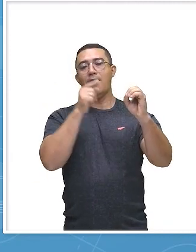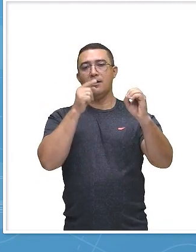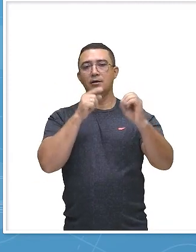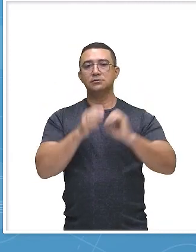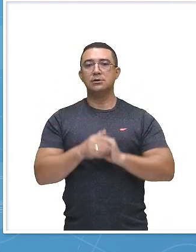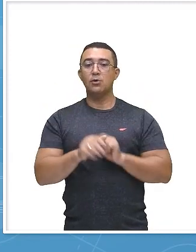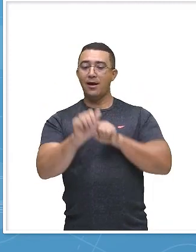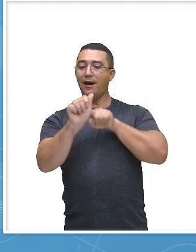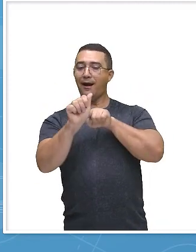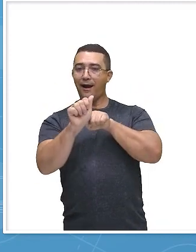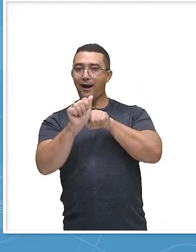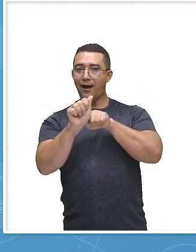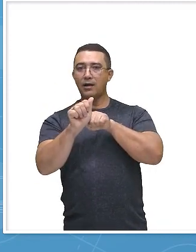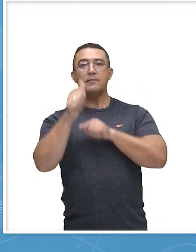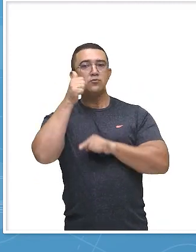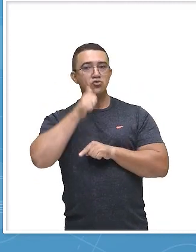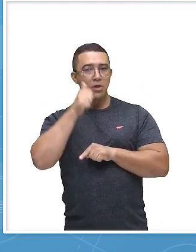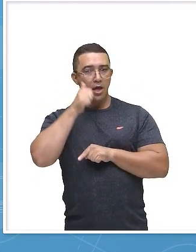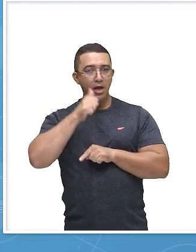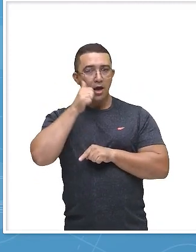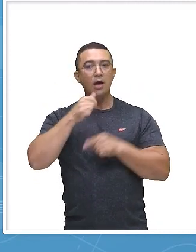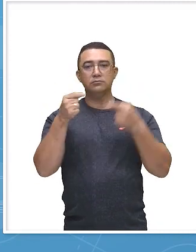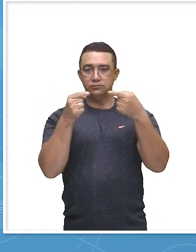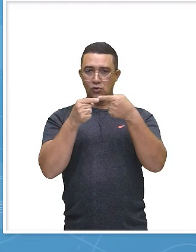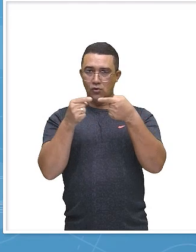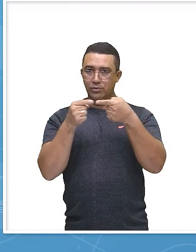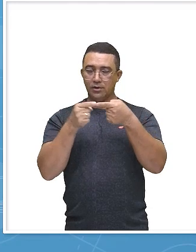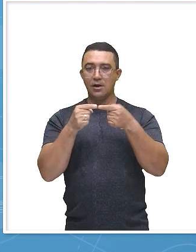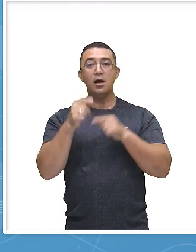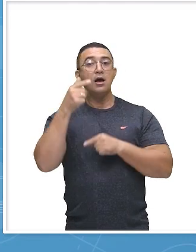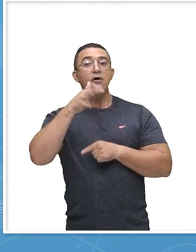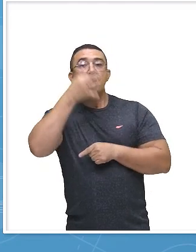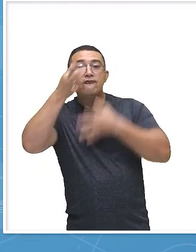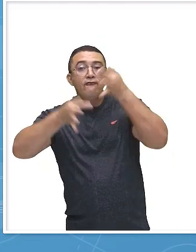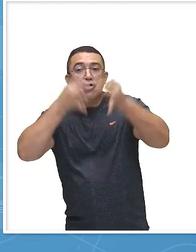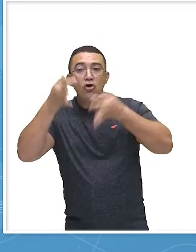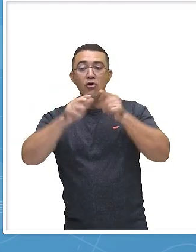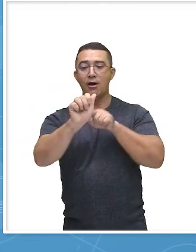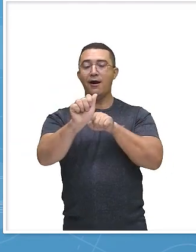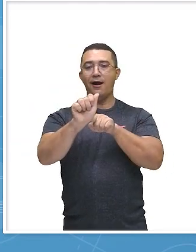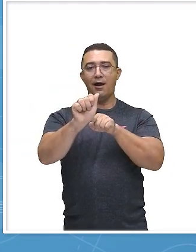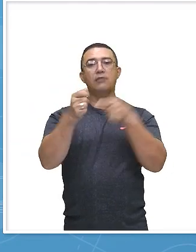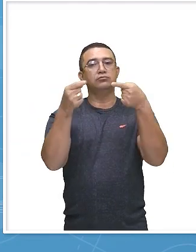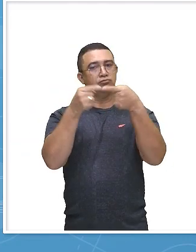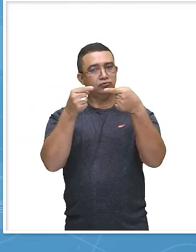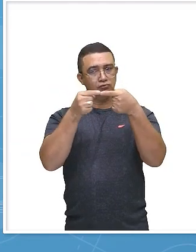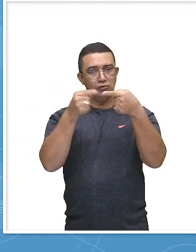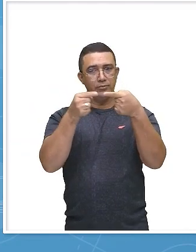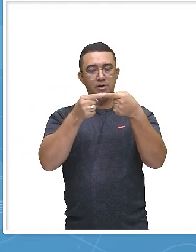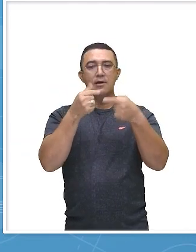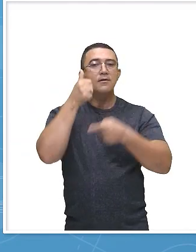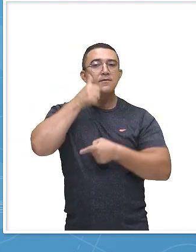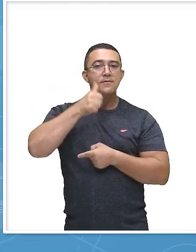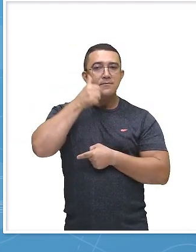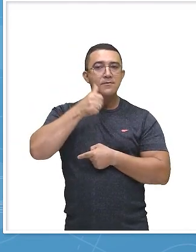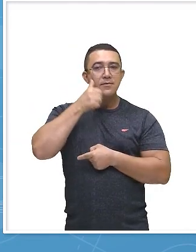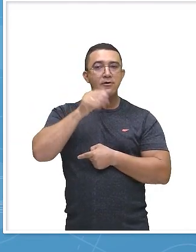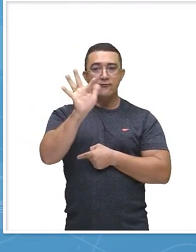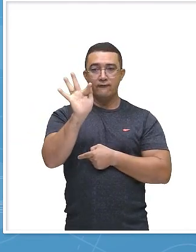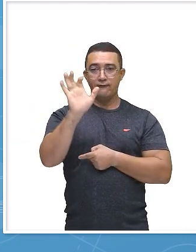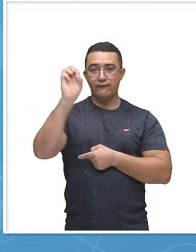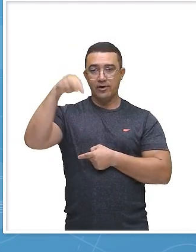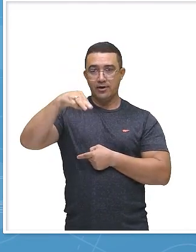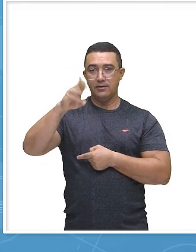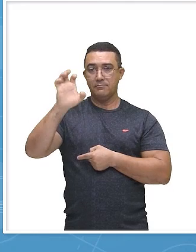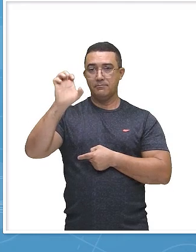feminino singular. A flor, feminino singular. Está indicando o gênero do substantivo. Correto? Então, vamos conhecer